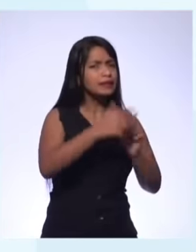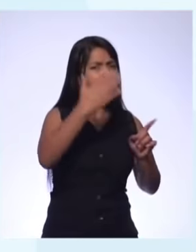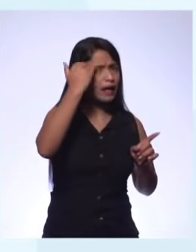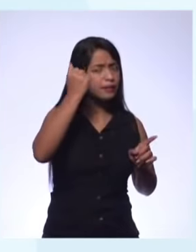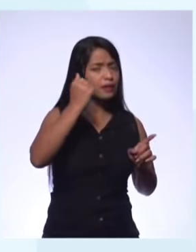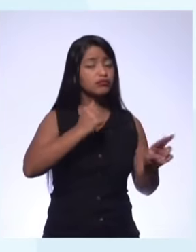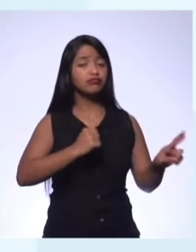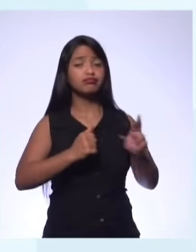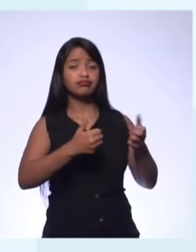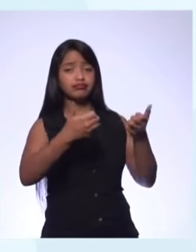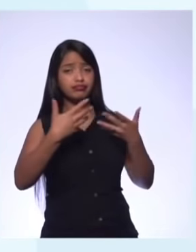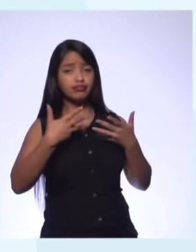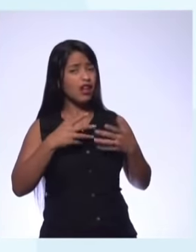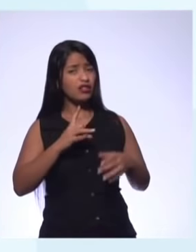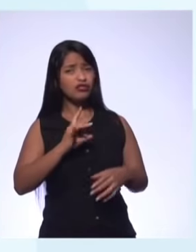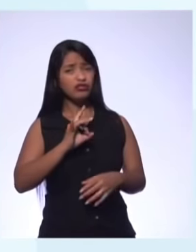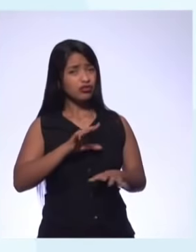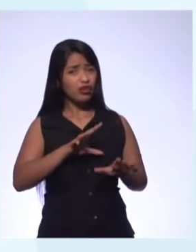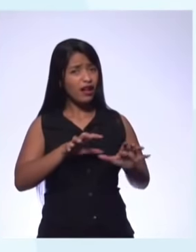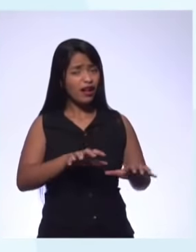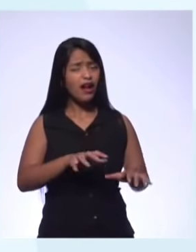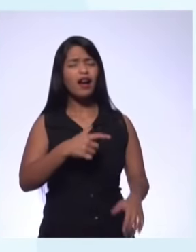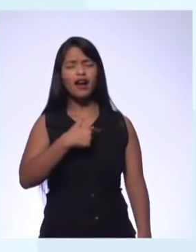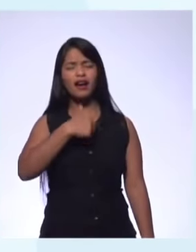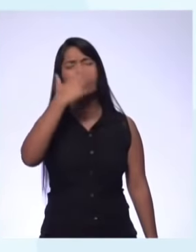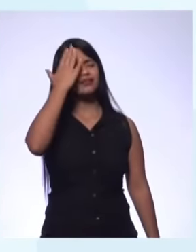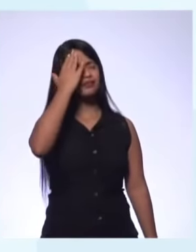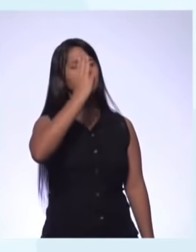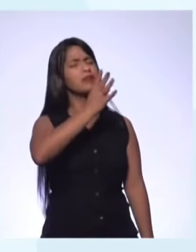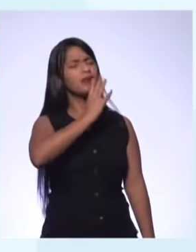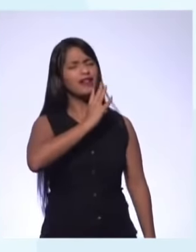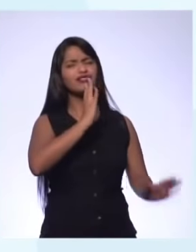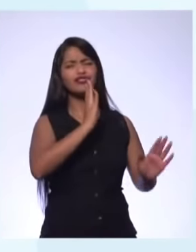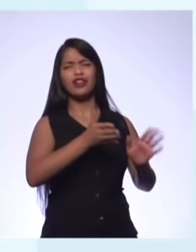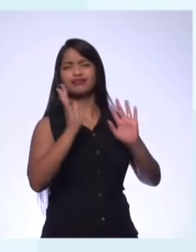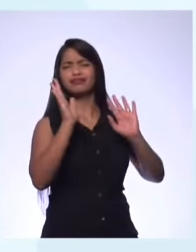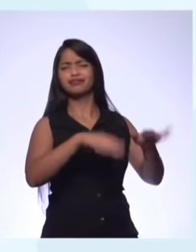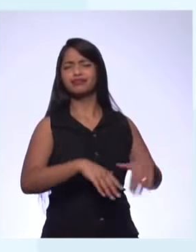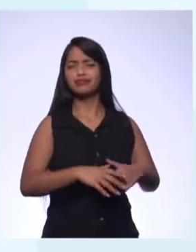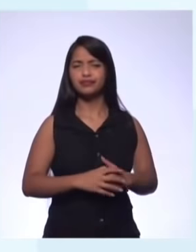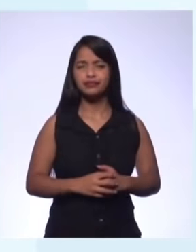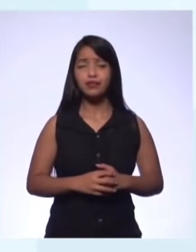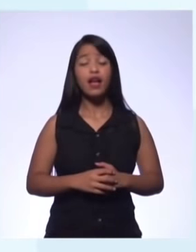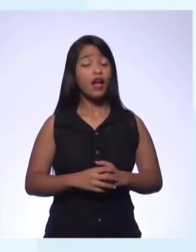que se fazia o arroz com carneiro e depois falava que isso ela já sabia. É assim